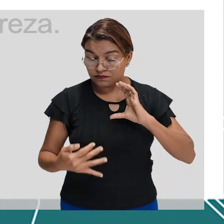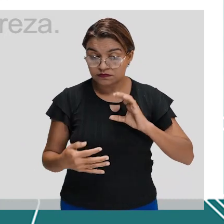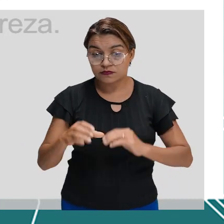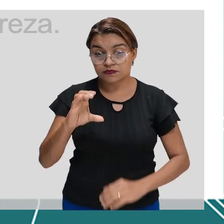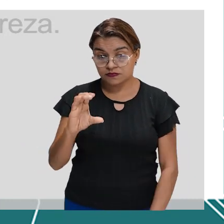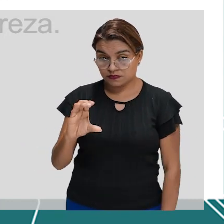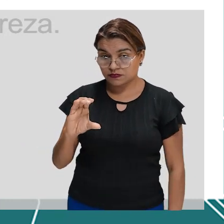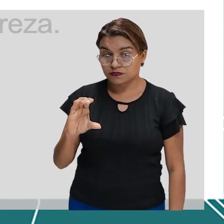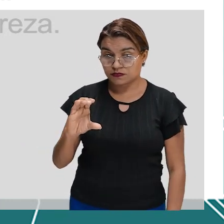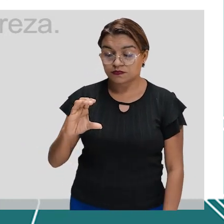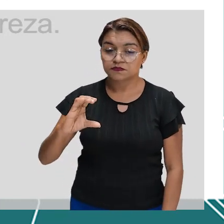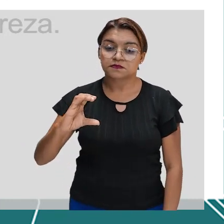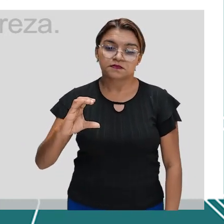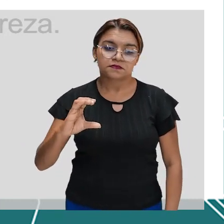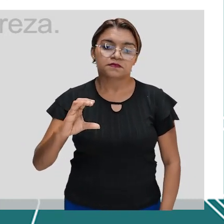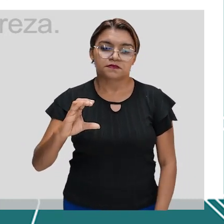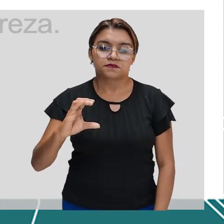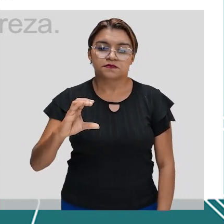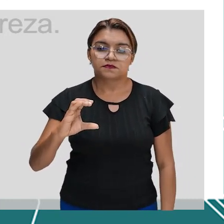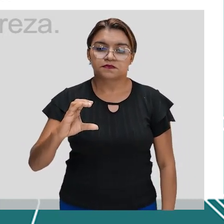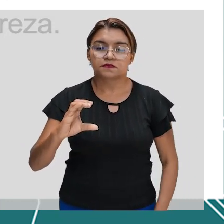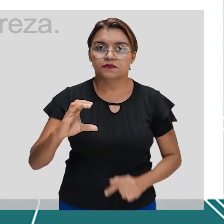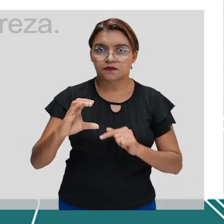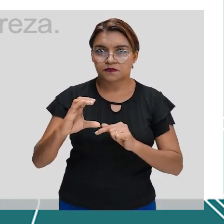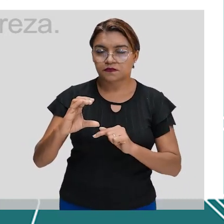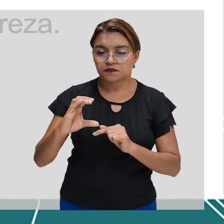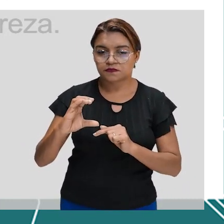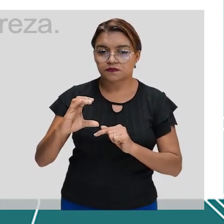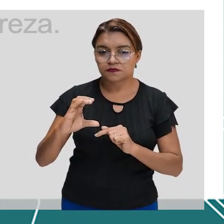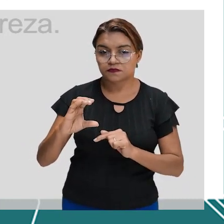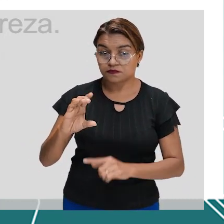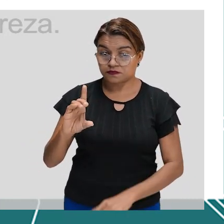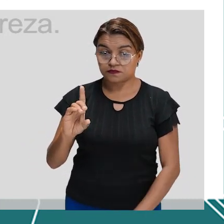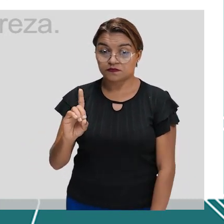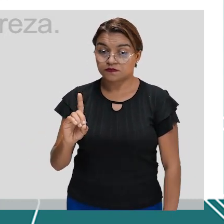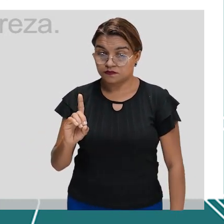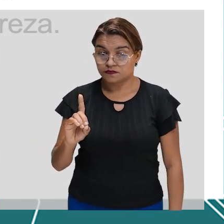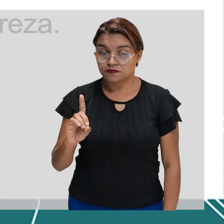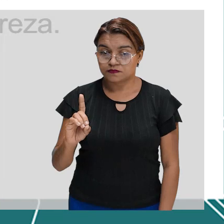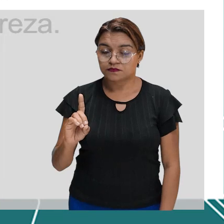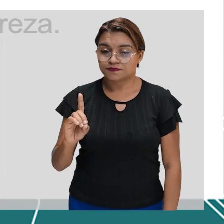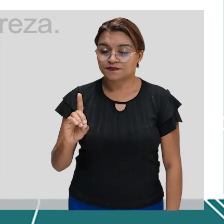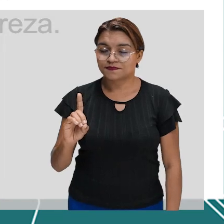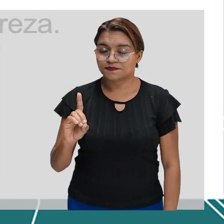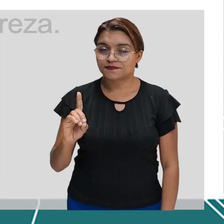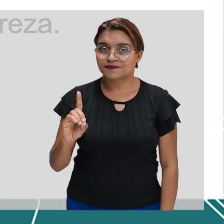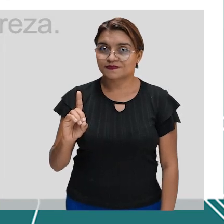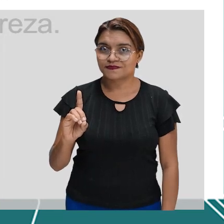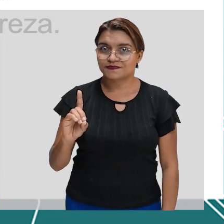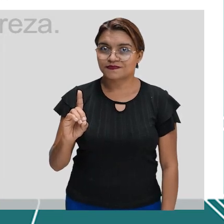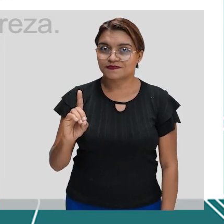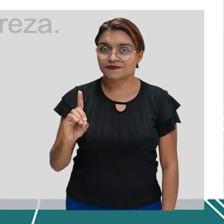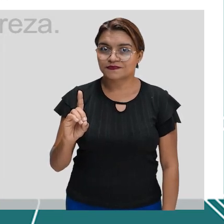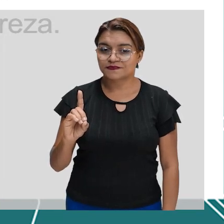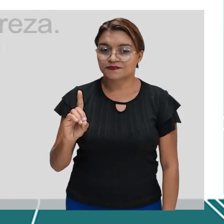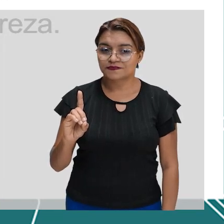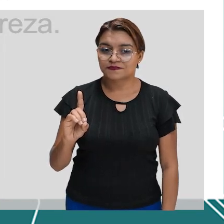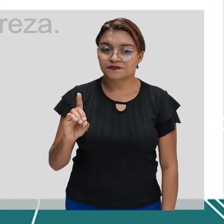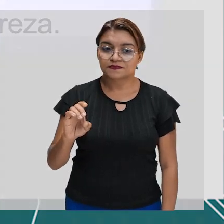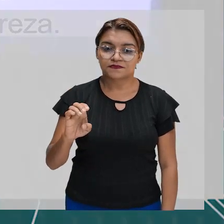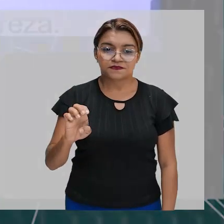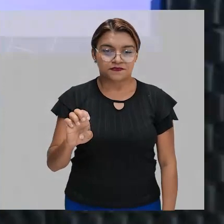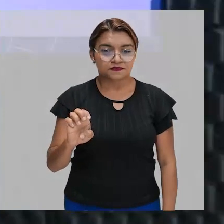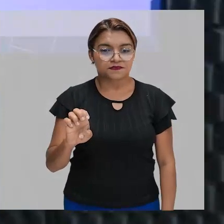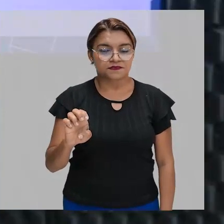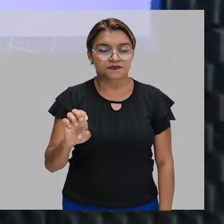teor anti nacionalista que sobressai ao sentimento amoroso Realismo na descrição da natureza Lusitana e Coimbra